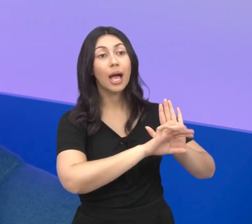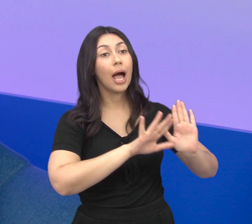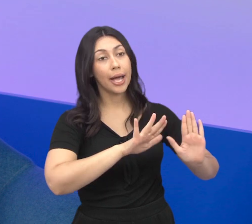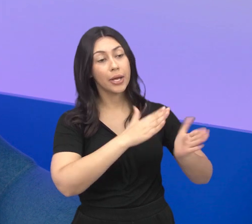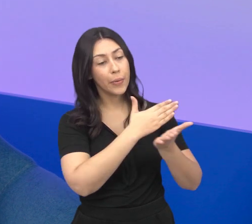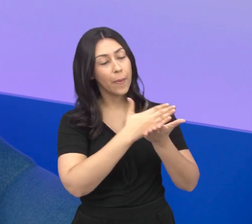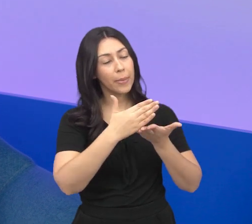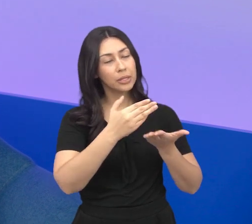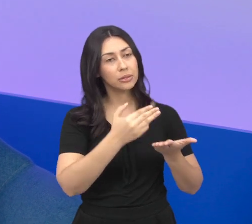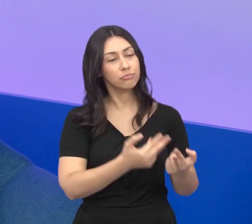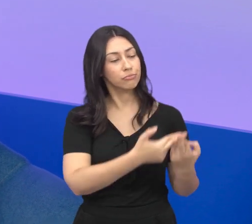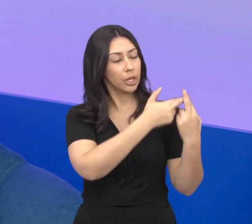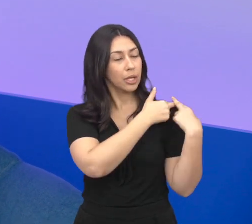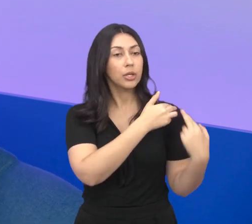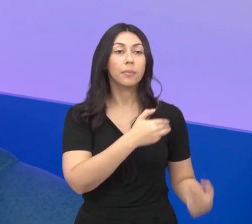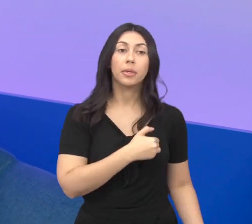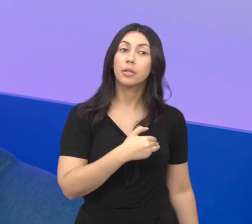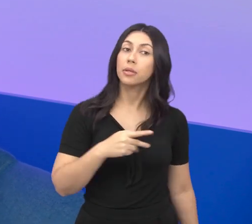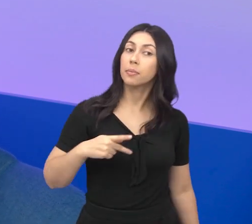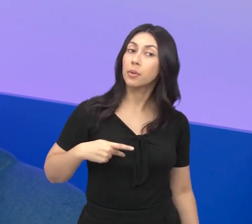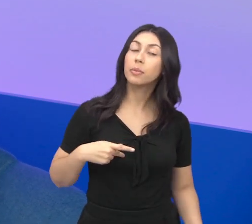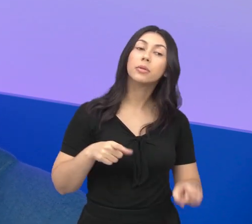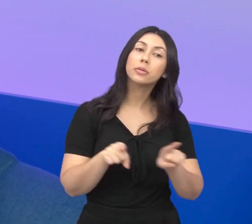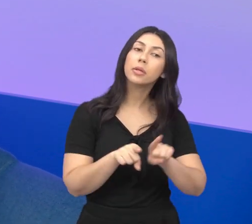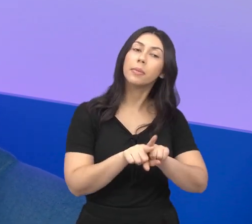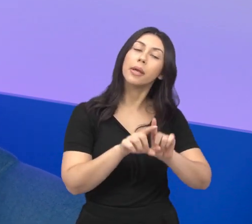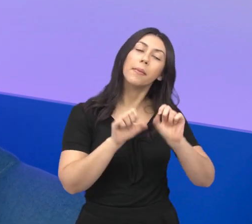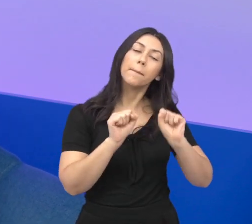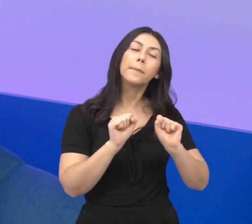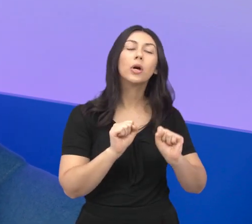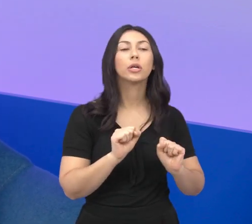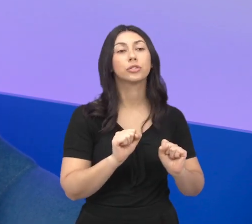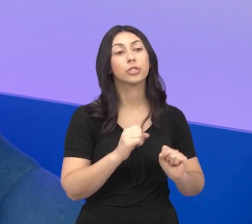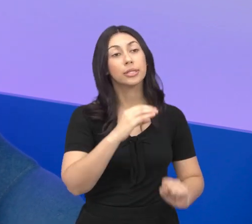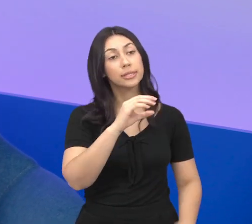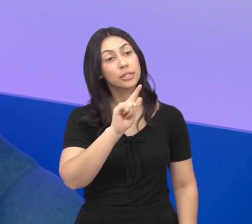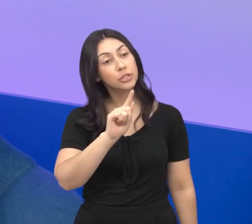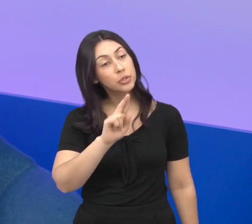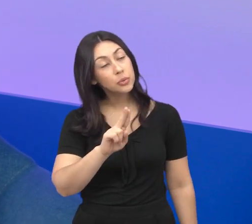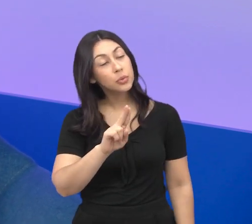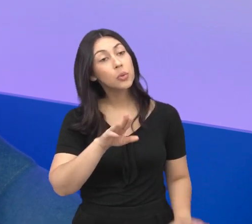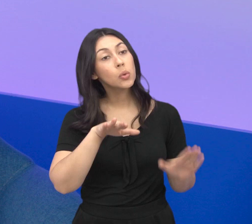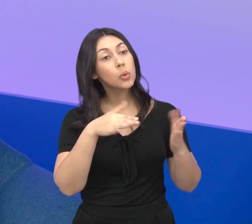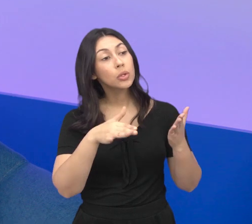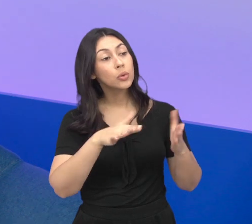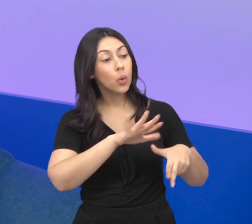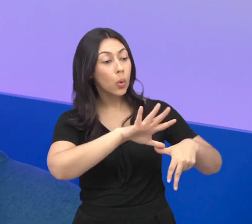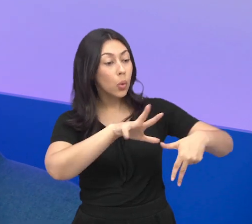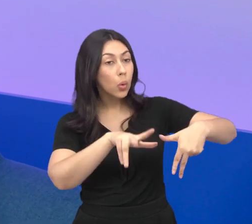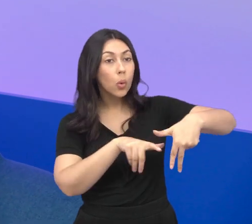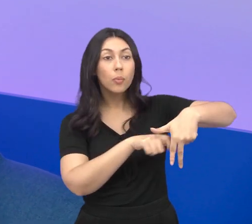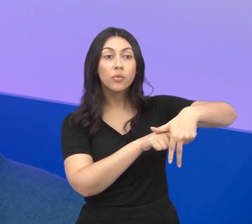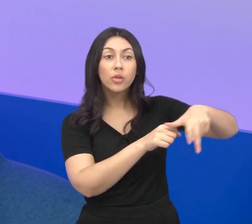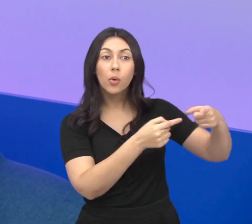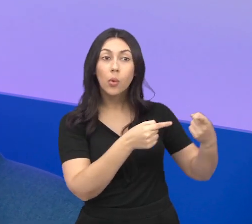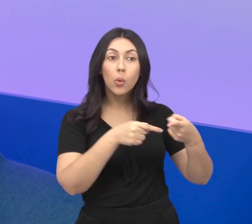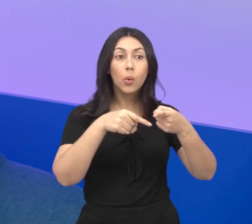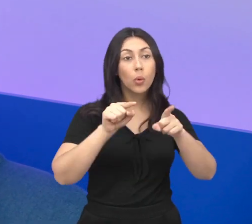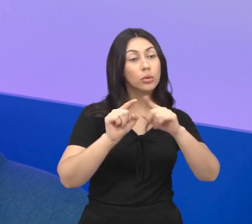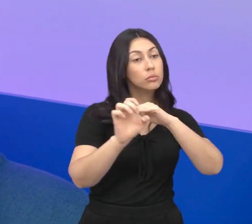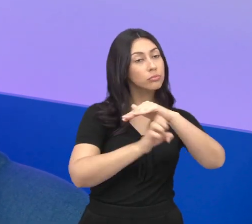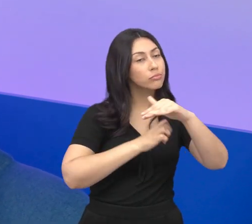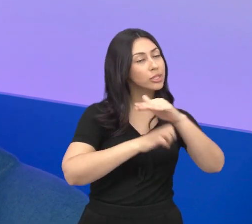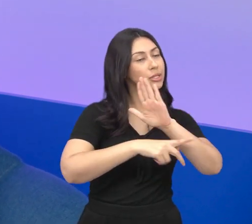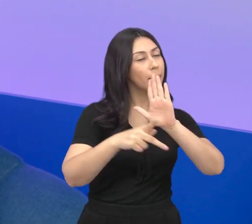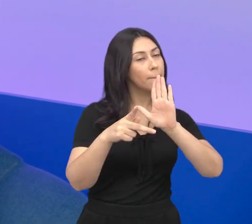momento é o Ministério Público. Mas em alguns casos também pode ser a CGU, quando esse ato de corrupção é praticado contra